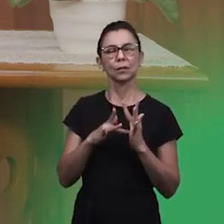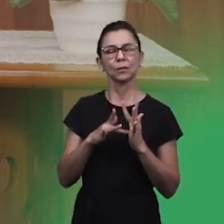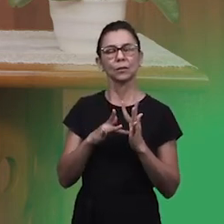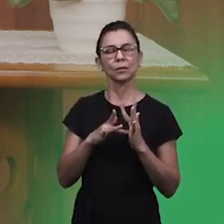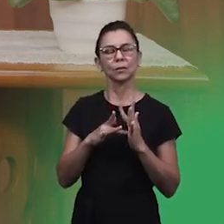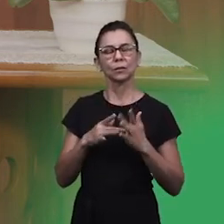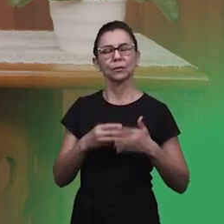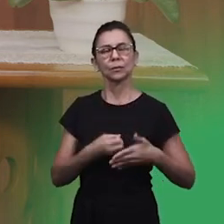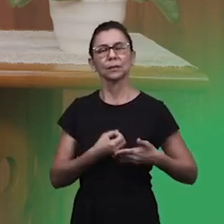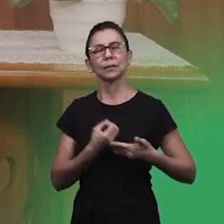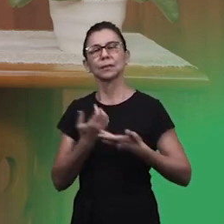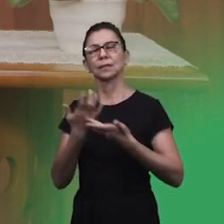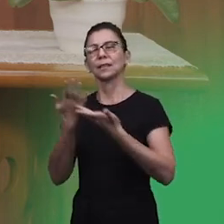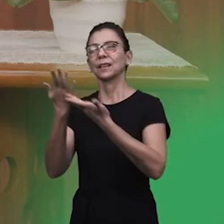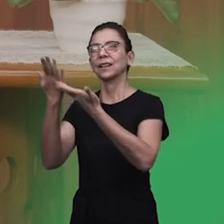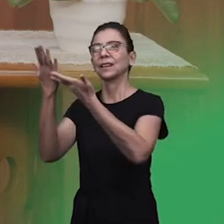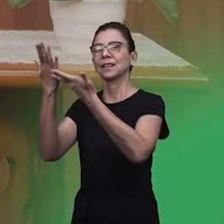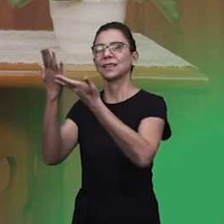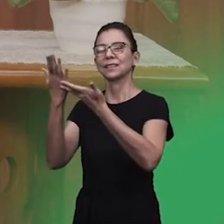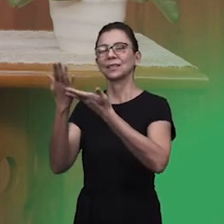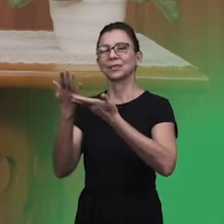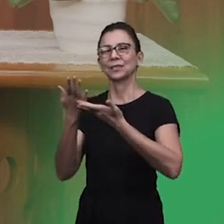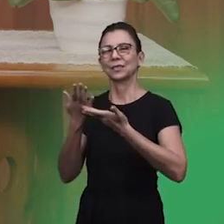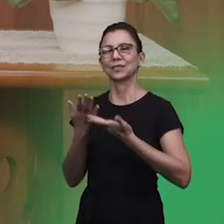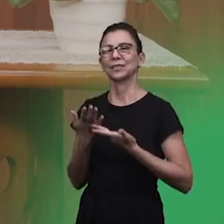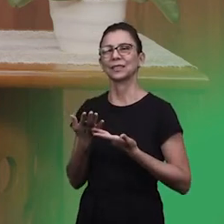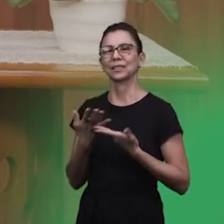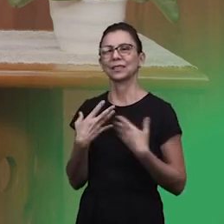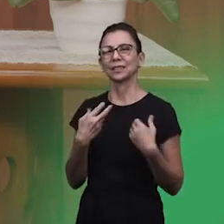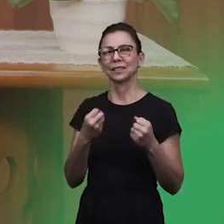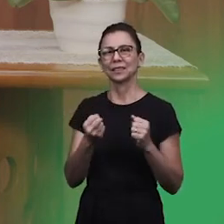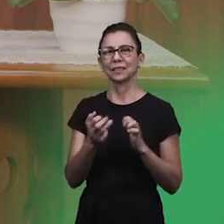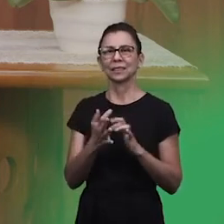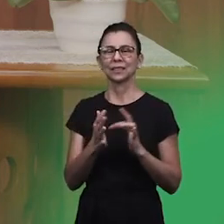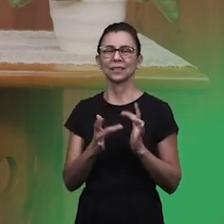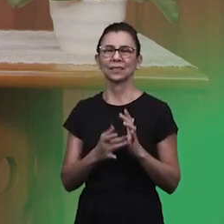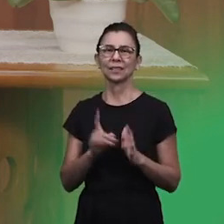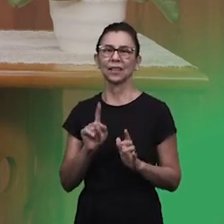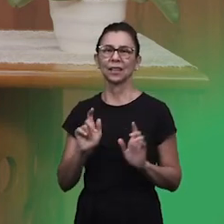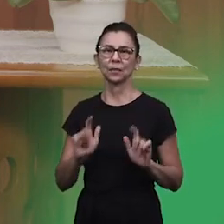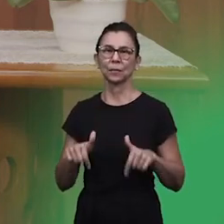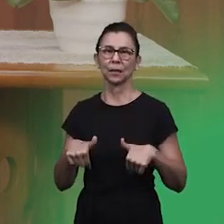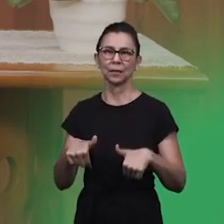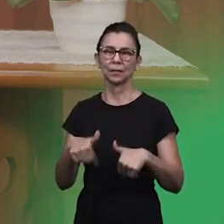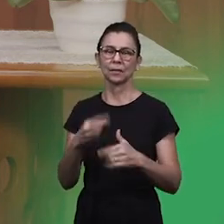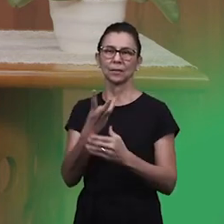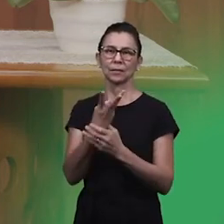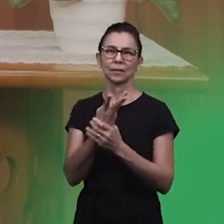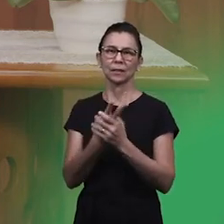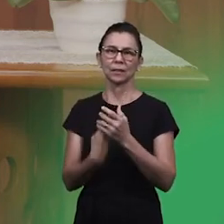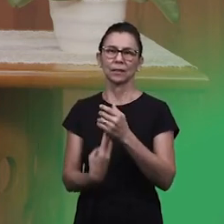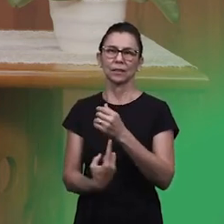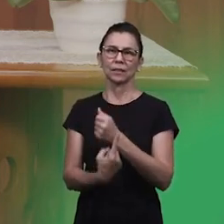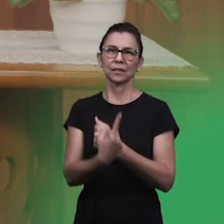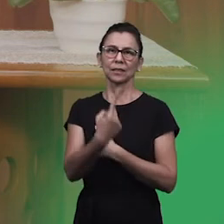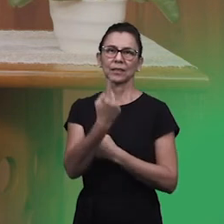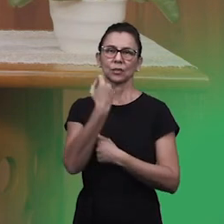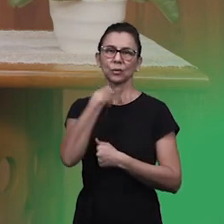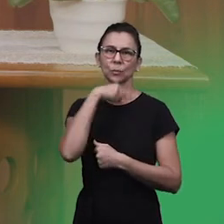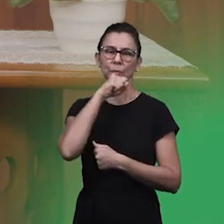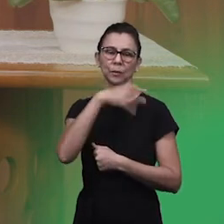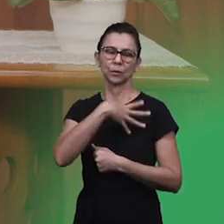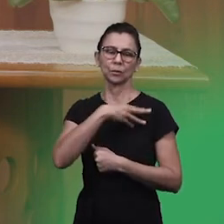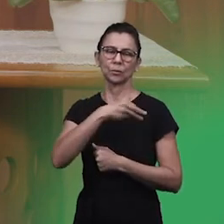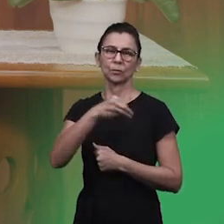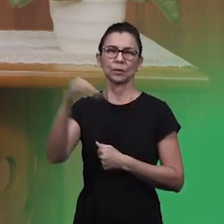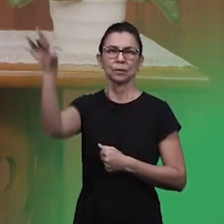Espírito e passa pela porta que é Jesus. É uma operação da Trindade na vida do homem. E eu quero te